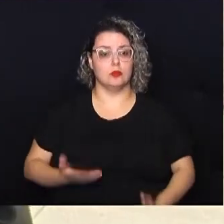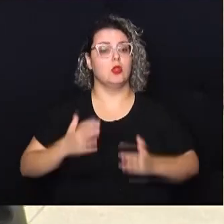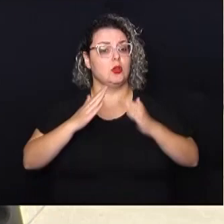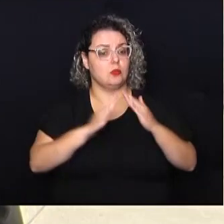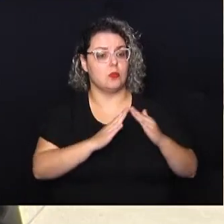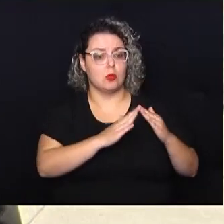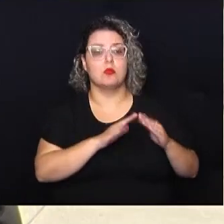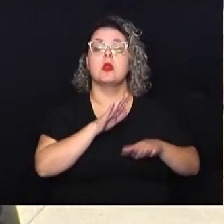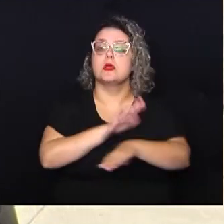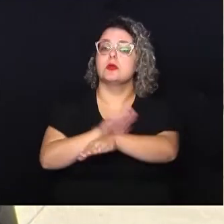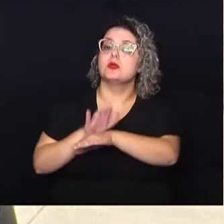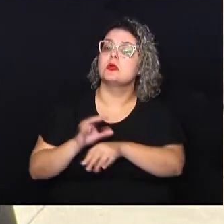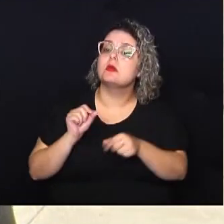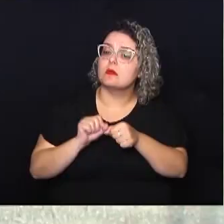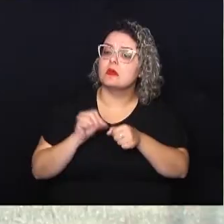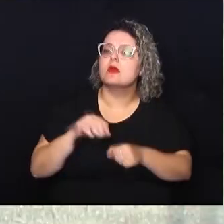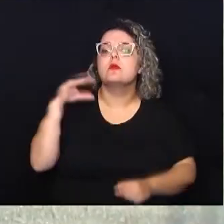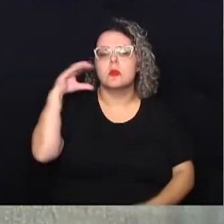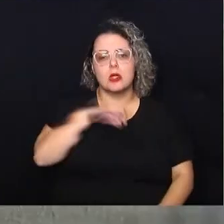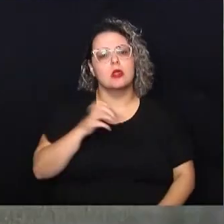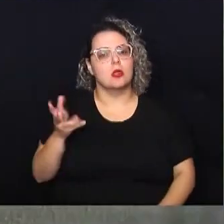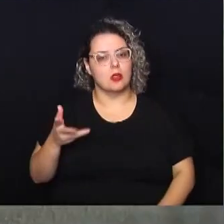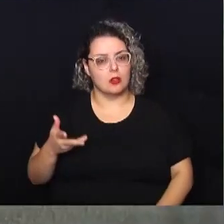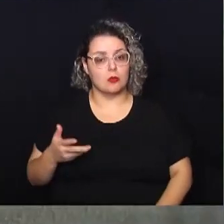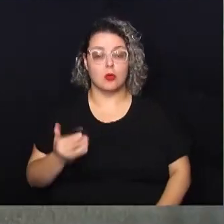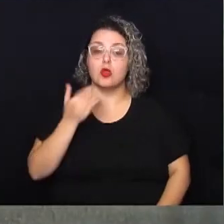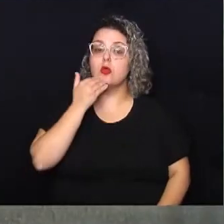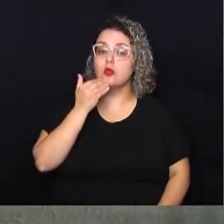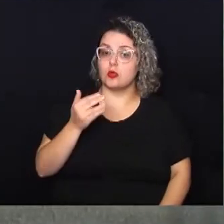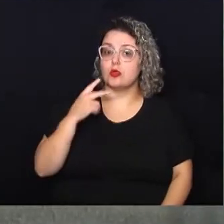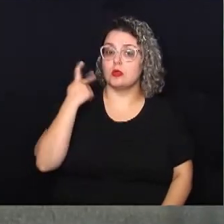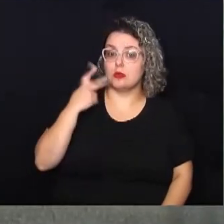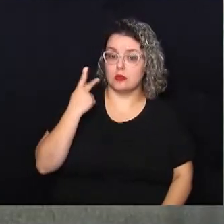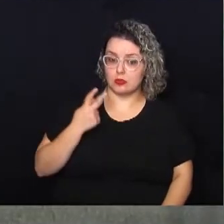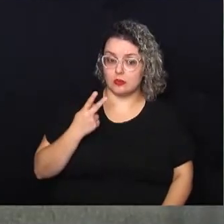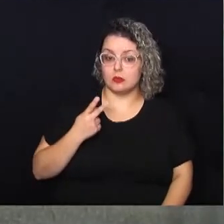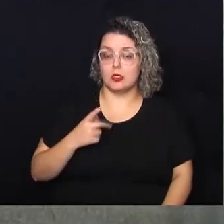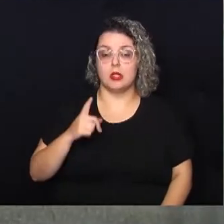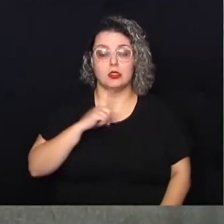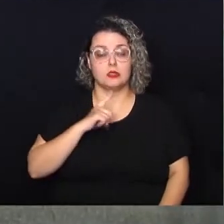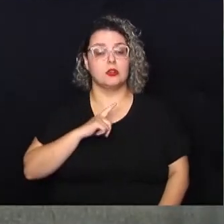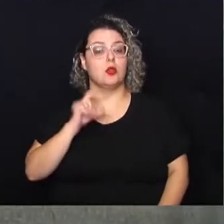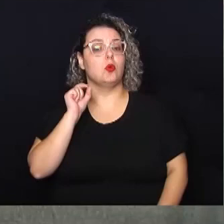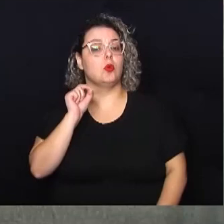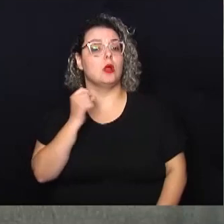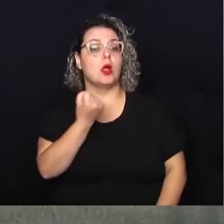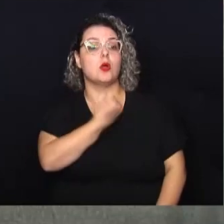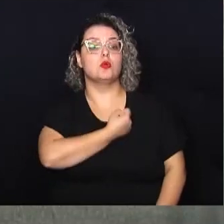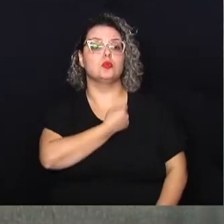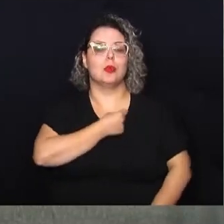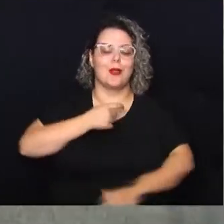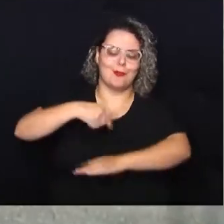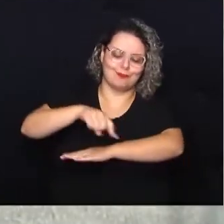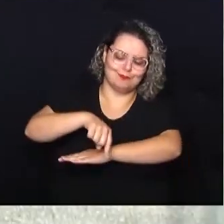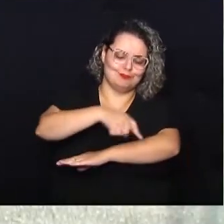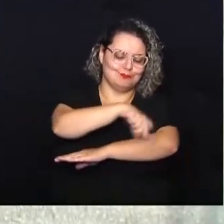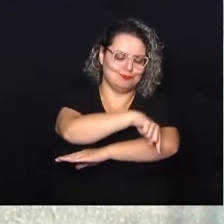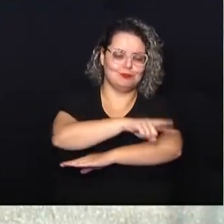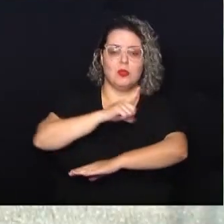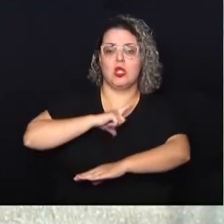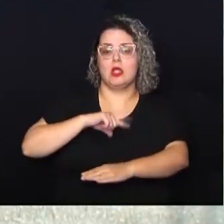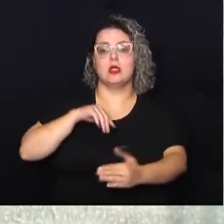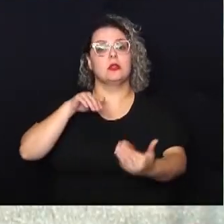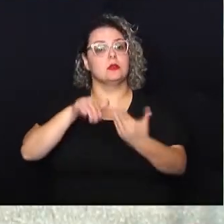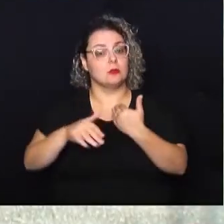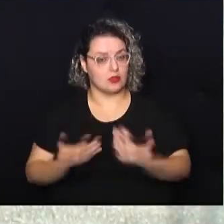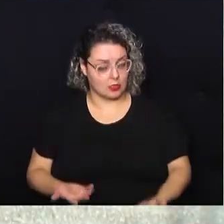que seja feita com mais rapidez. O pedido do vereador leva em conta o número de buracos existentes na avenida,